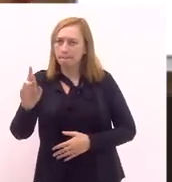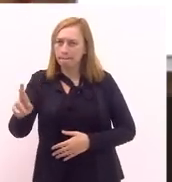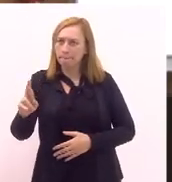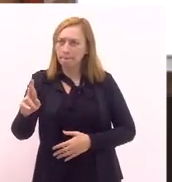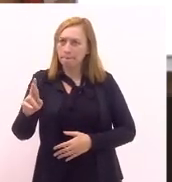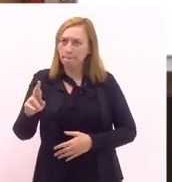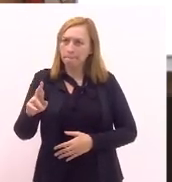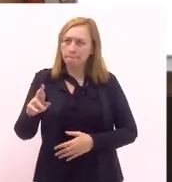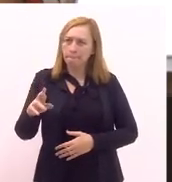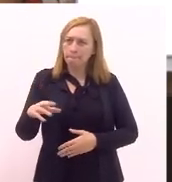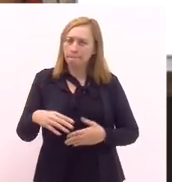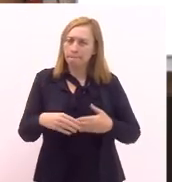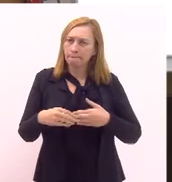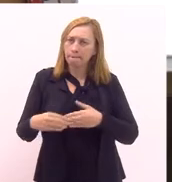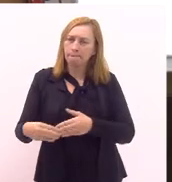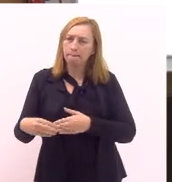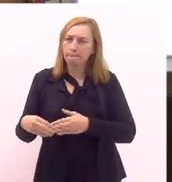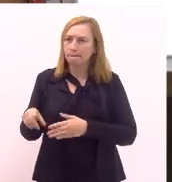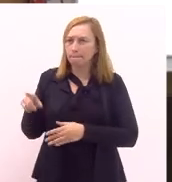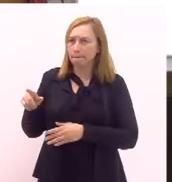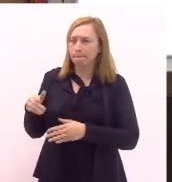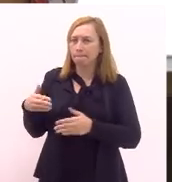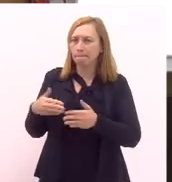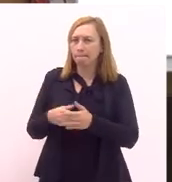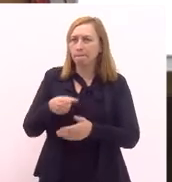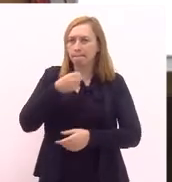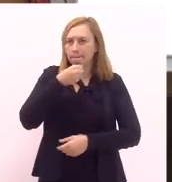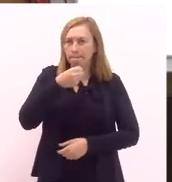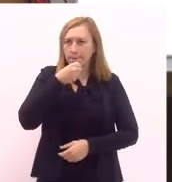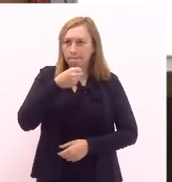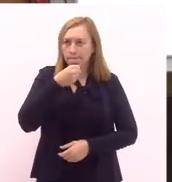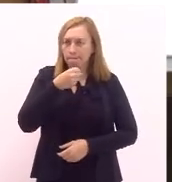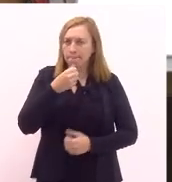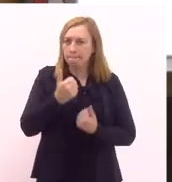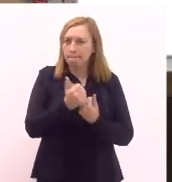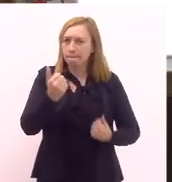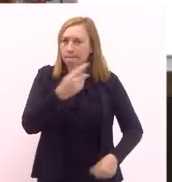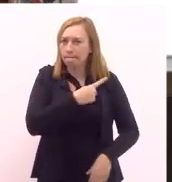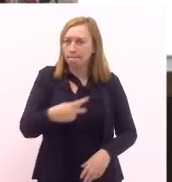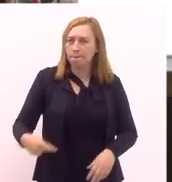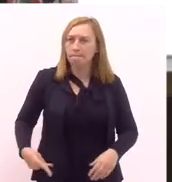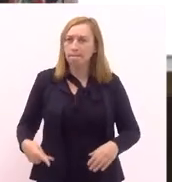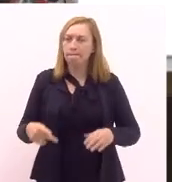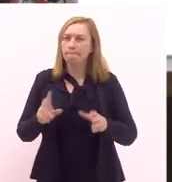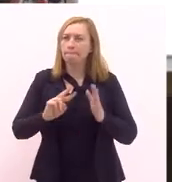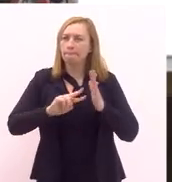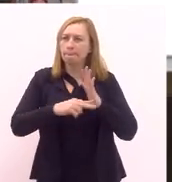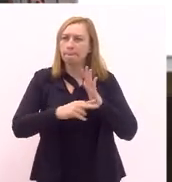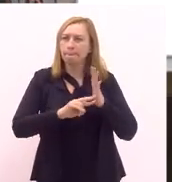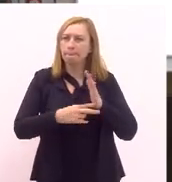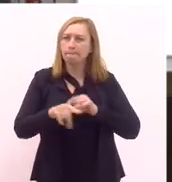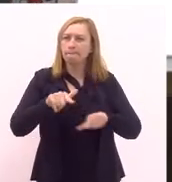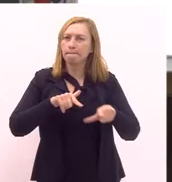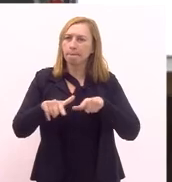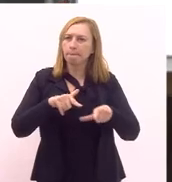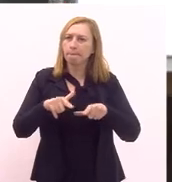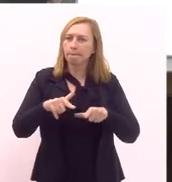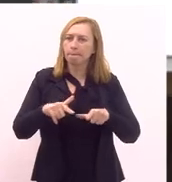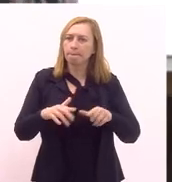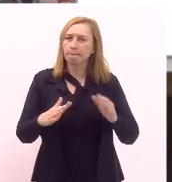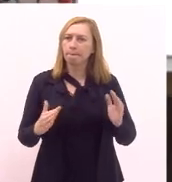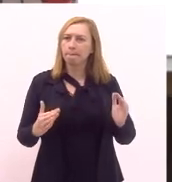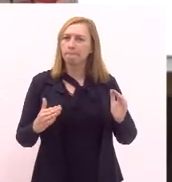de Castro Lima microfone é ela que é vice-presidente do Sindicato de trabalhadores domésticos